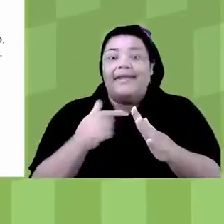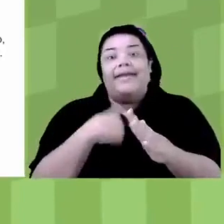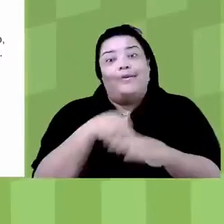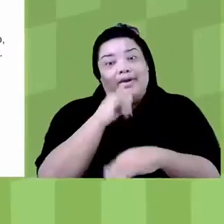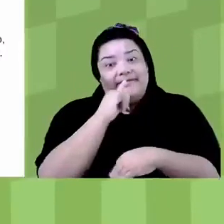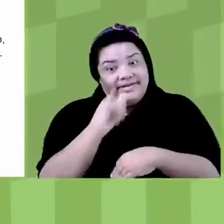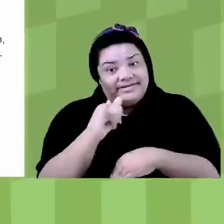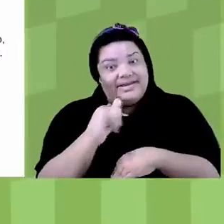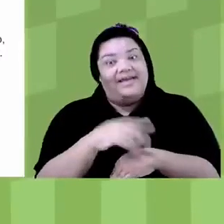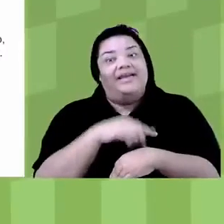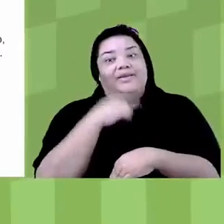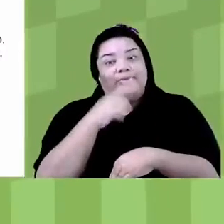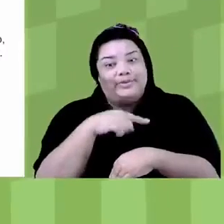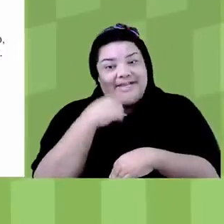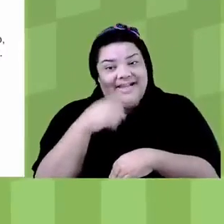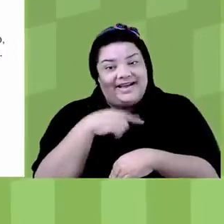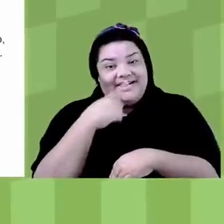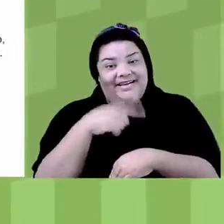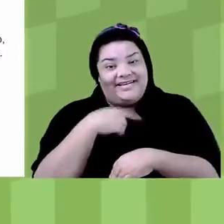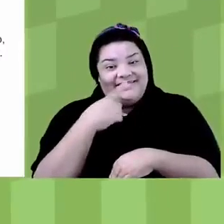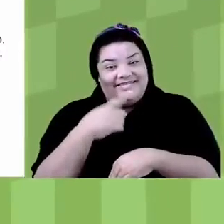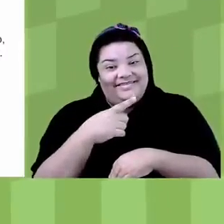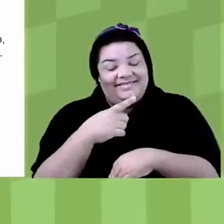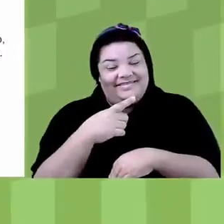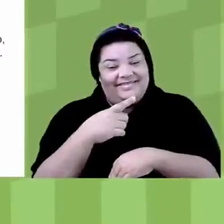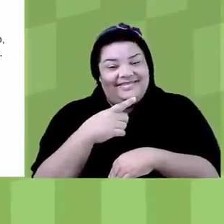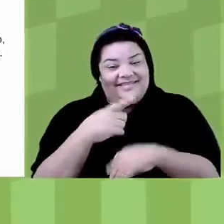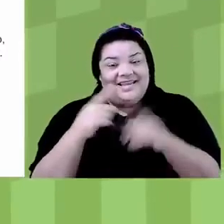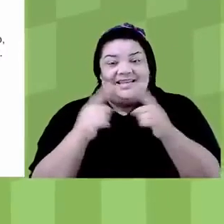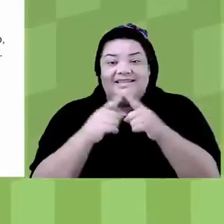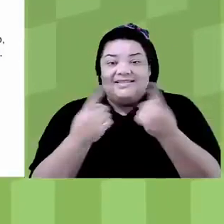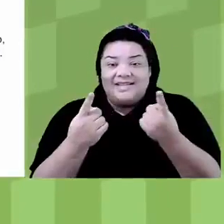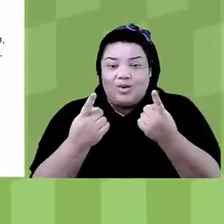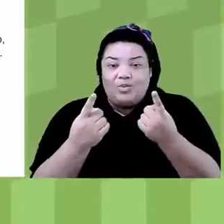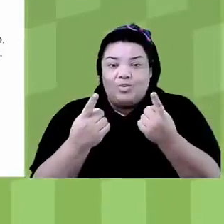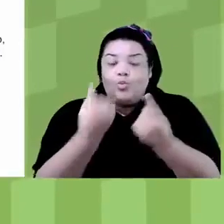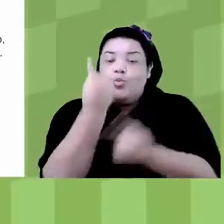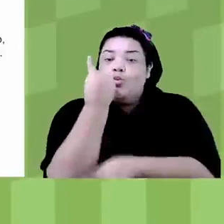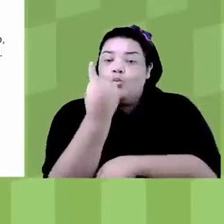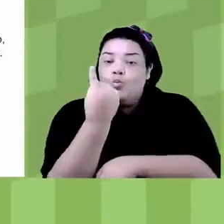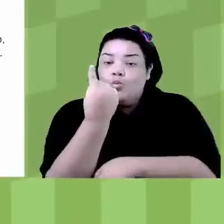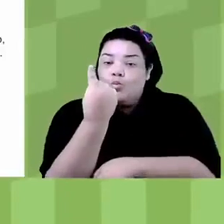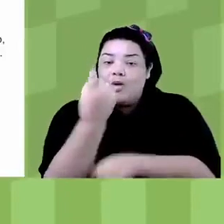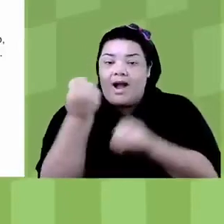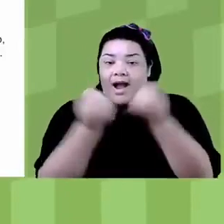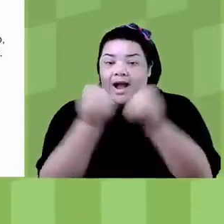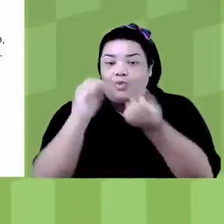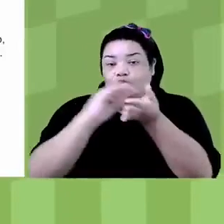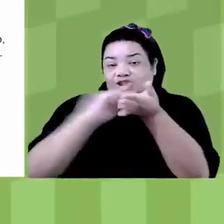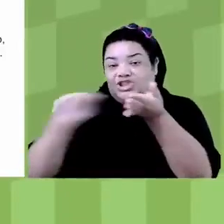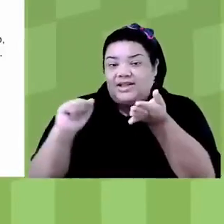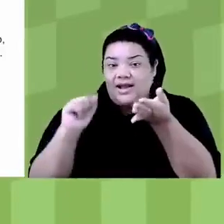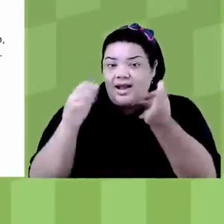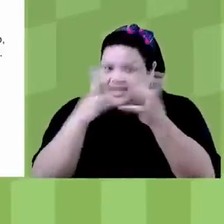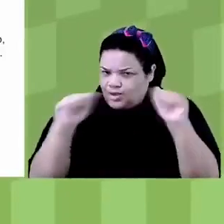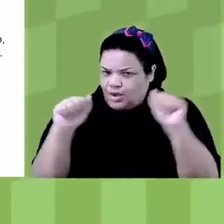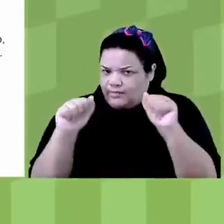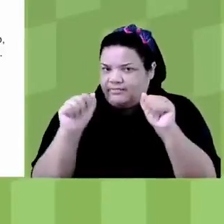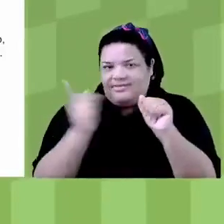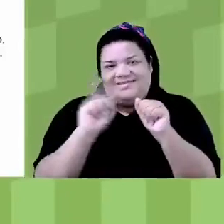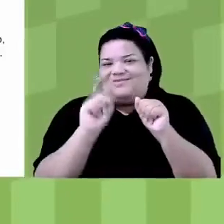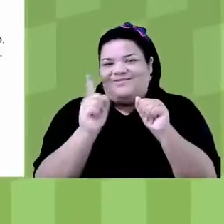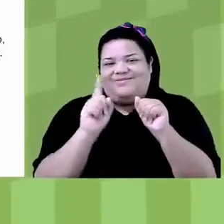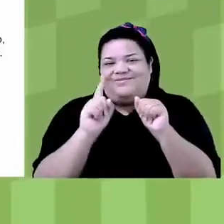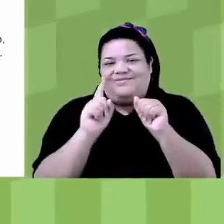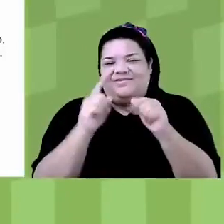falei. Adianta chegar aqui e tirar esse carrinho que criou todo esse problema? Não adianta. Por quê?